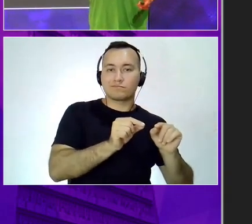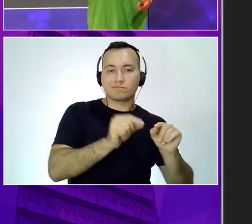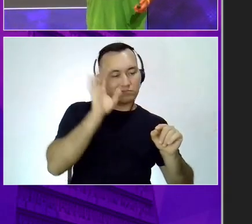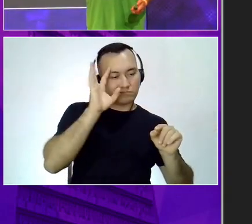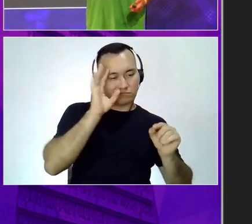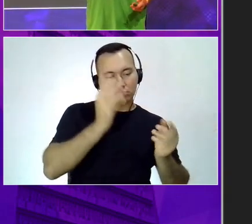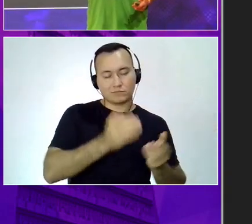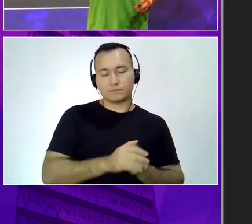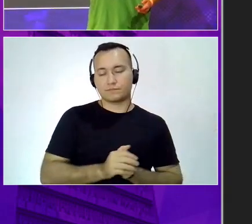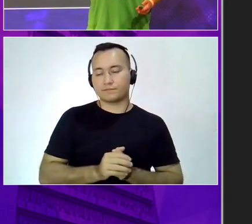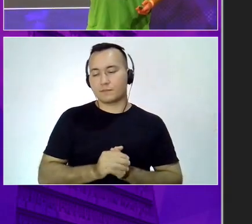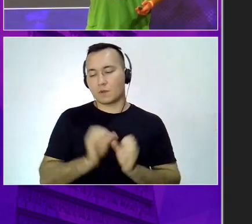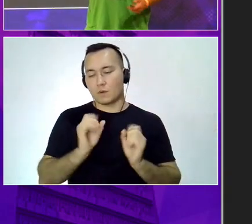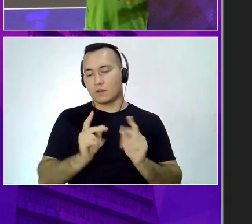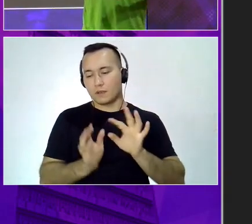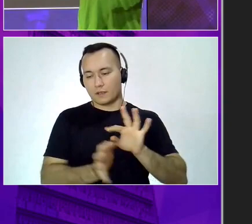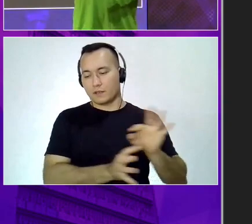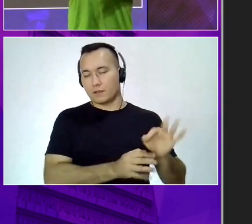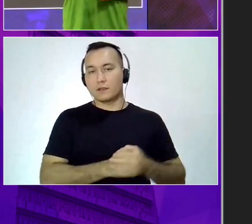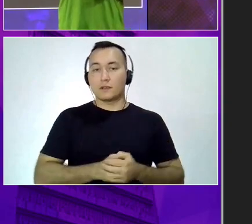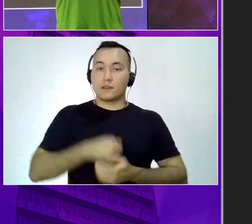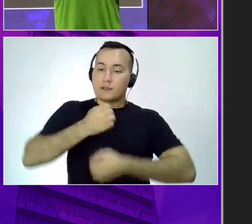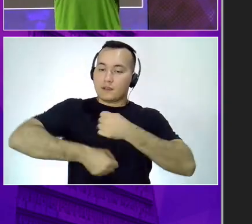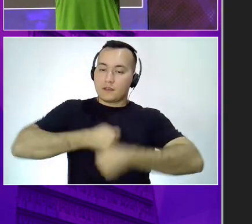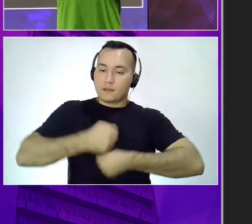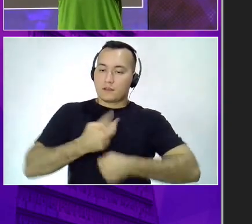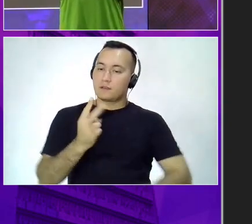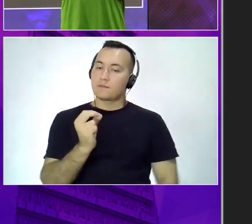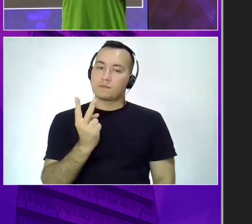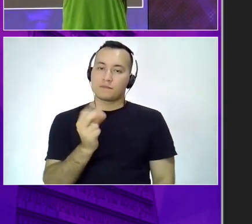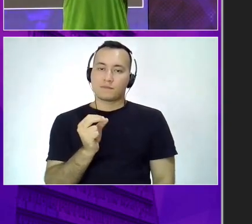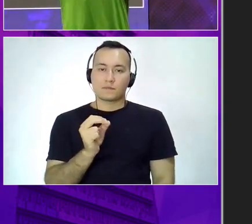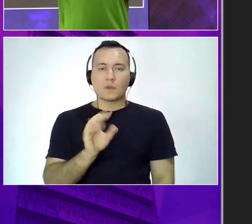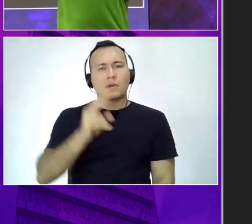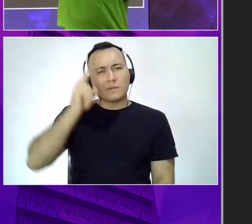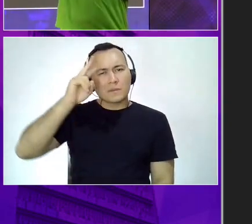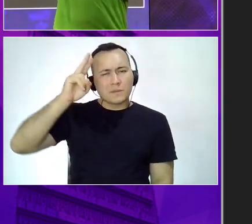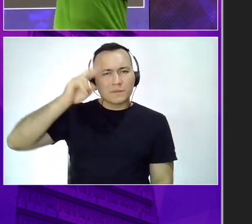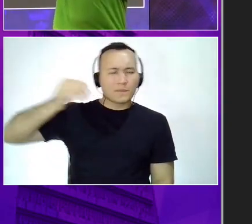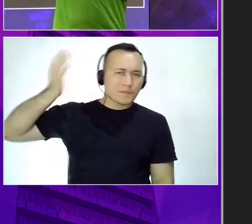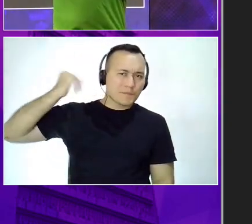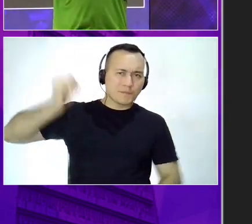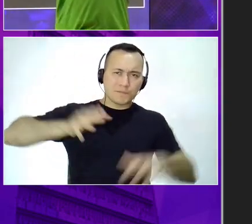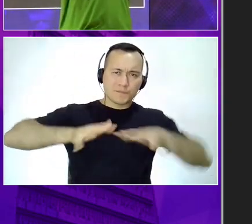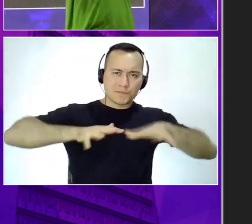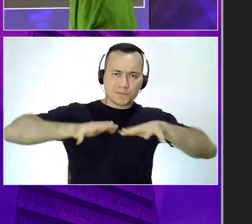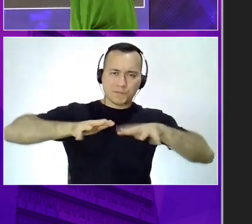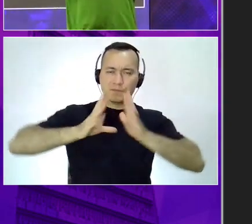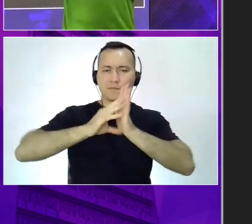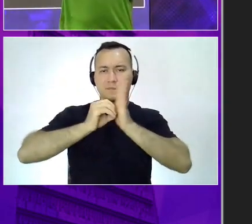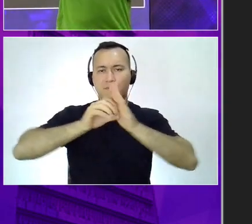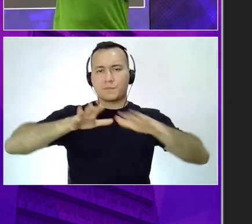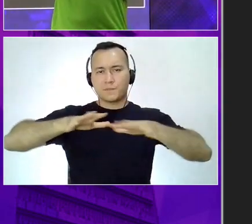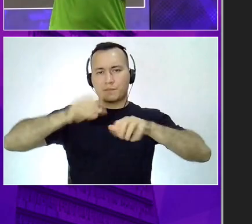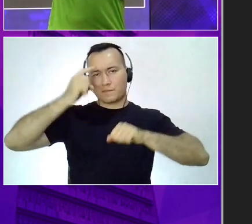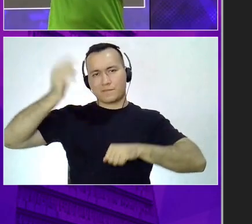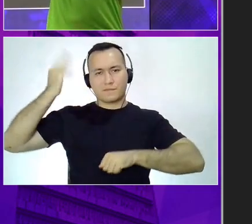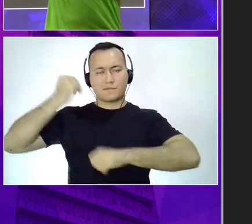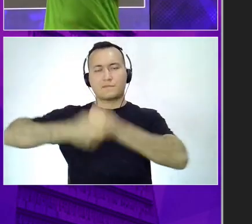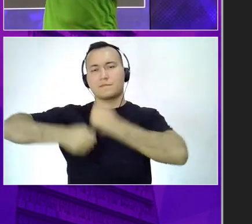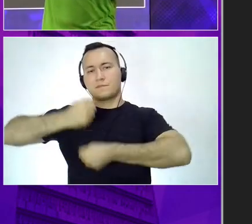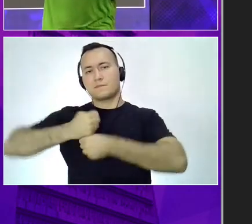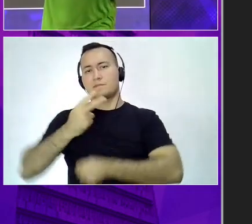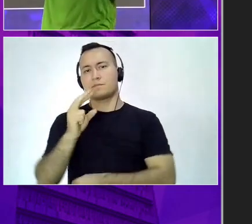né? Eu não sei, quem que lembra de mim na época de Agile, que me conheceu lá atrás, entre 2006,